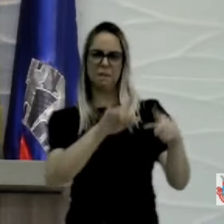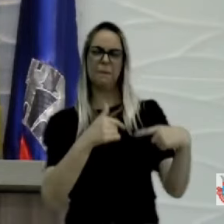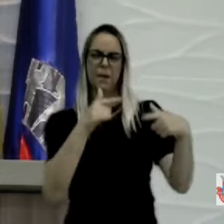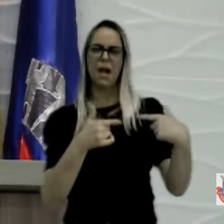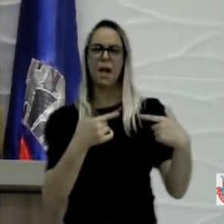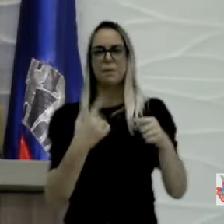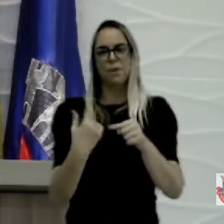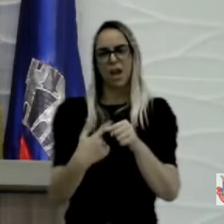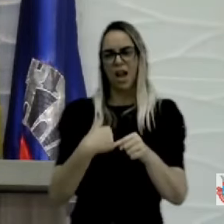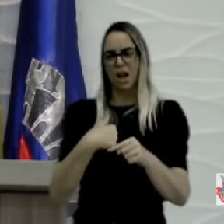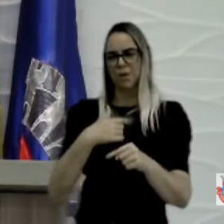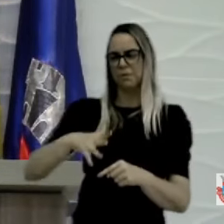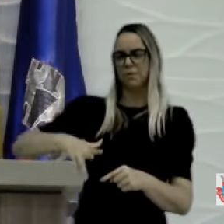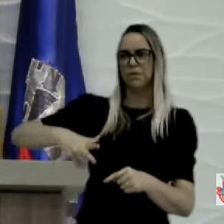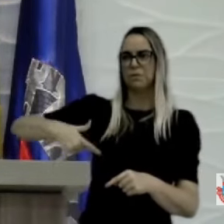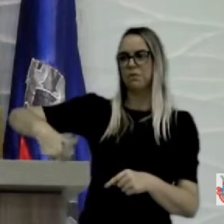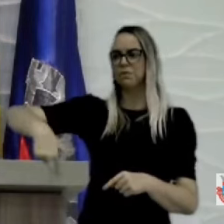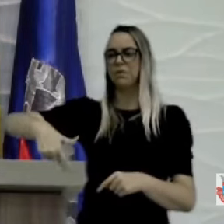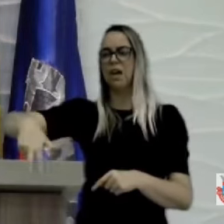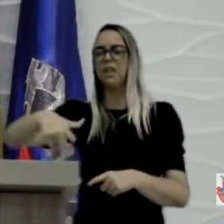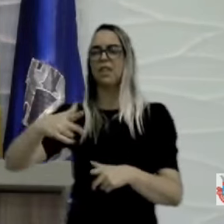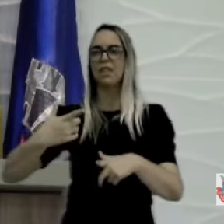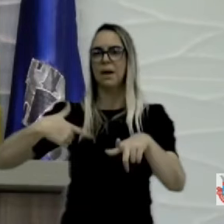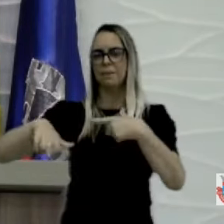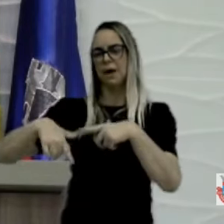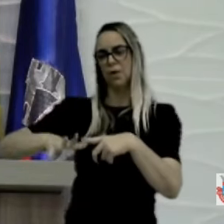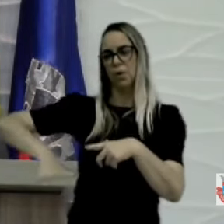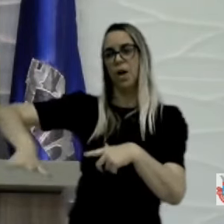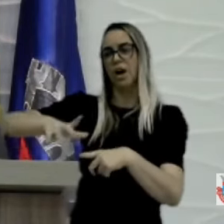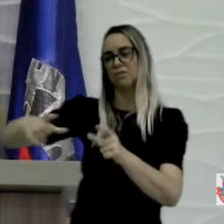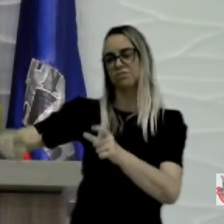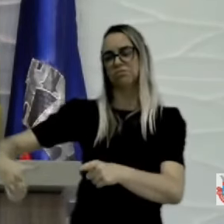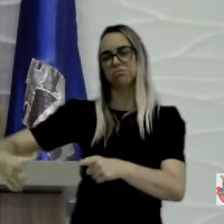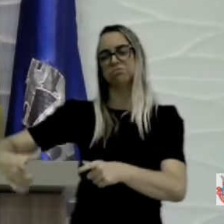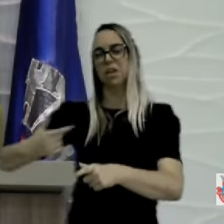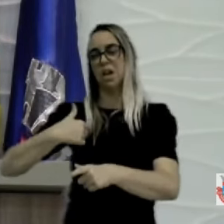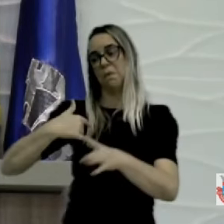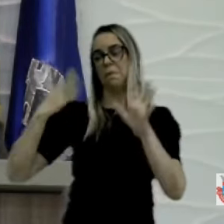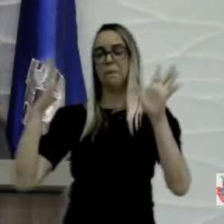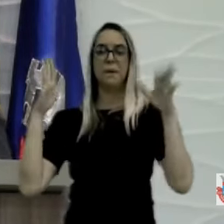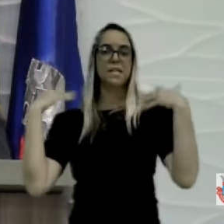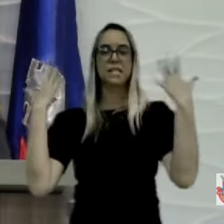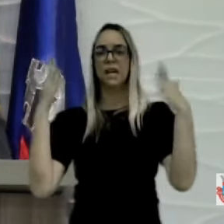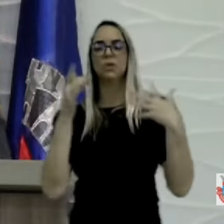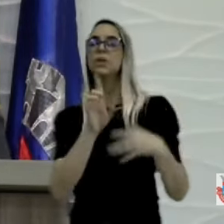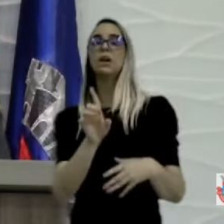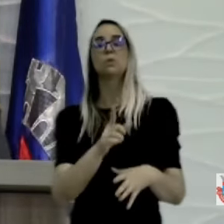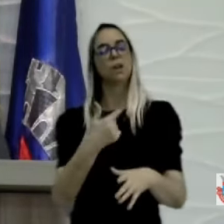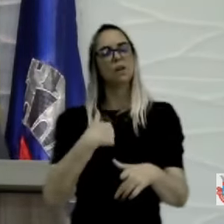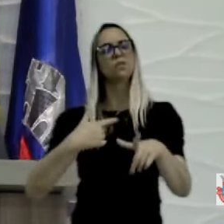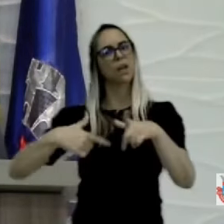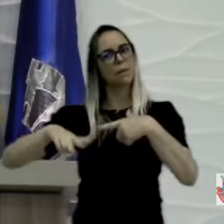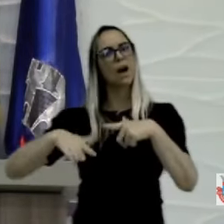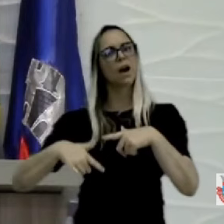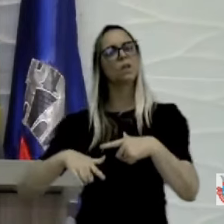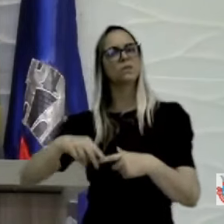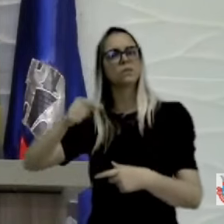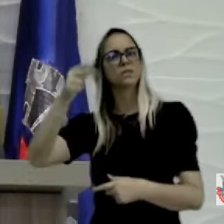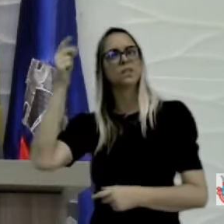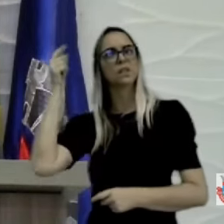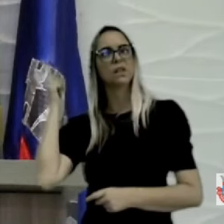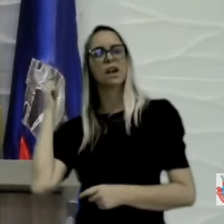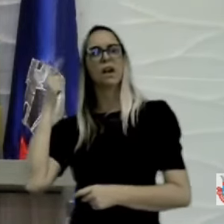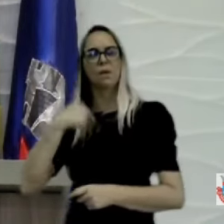ando numa região e eu trabalho nessa região. Eu não estou lá passeando, não. Eu trabalho desde que eu